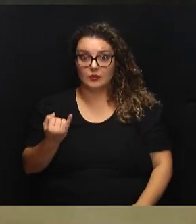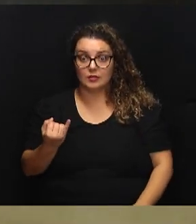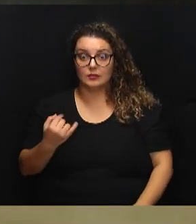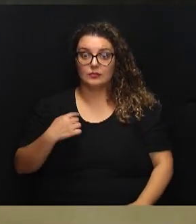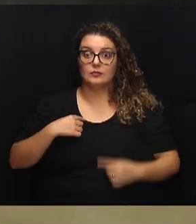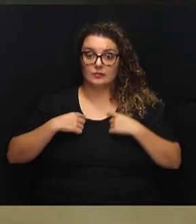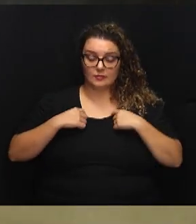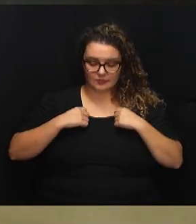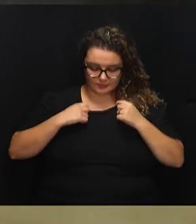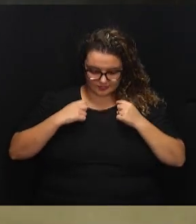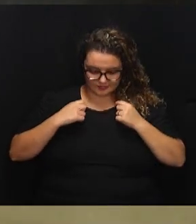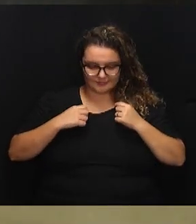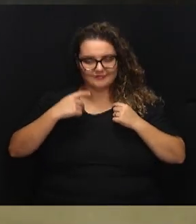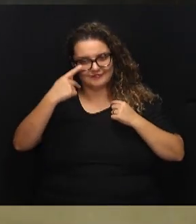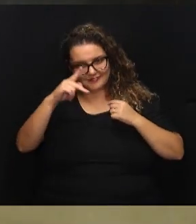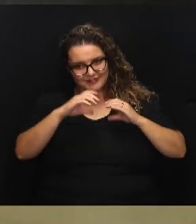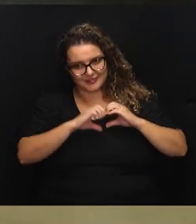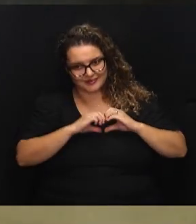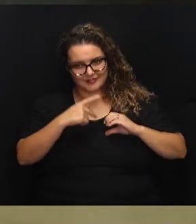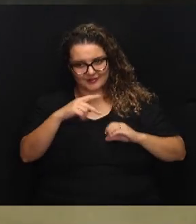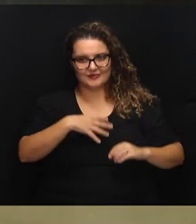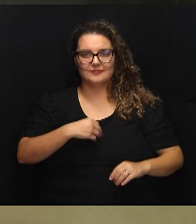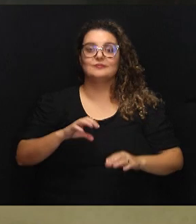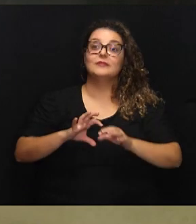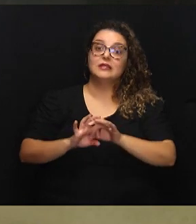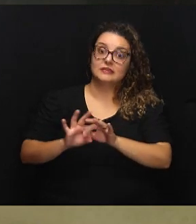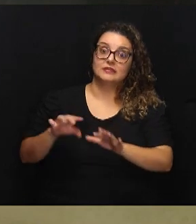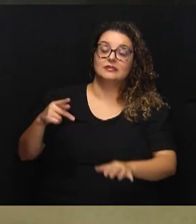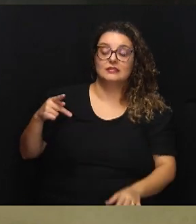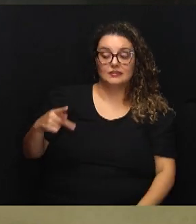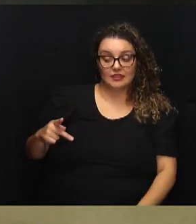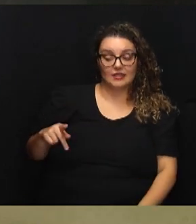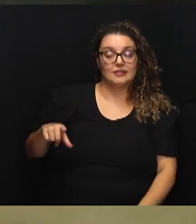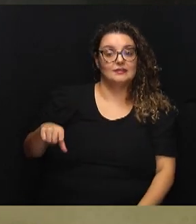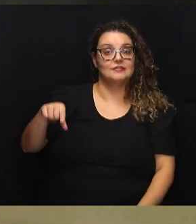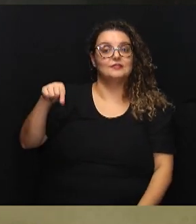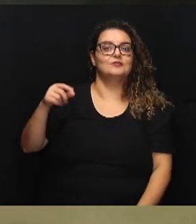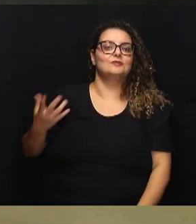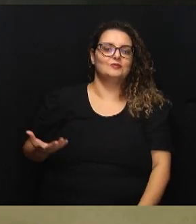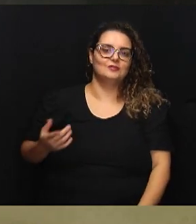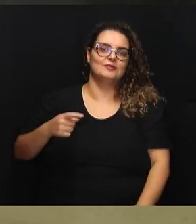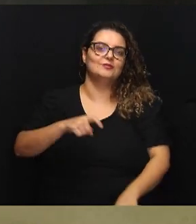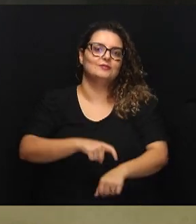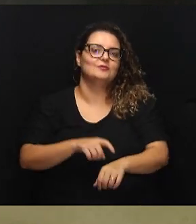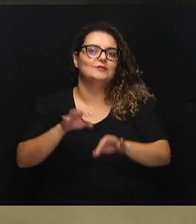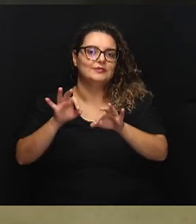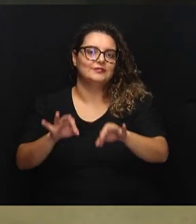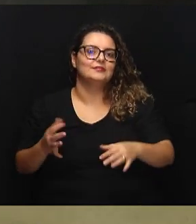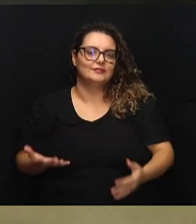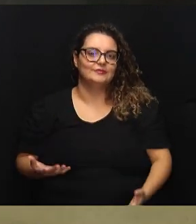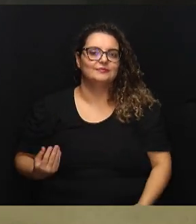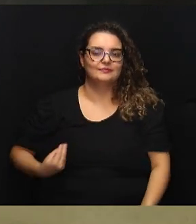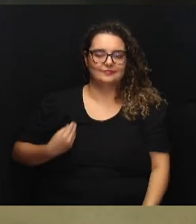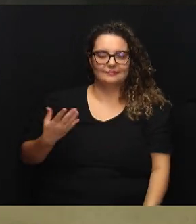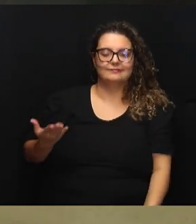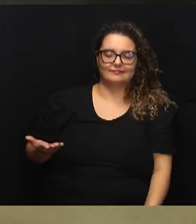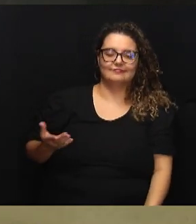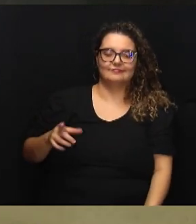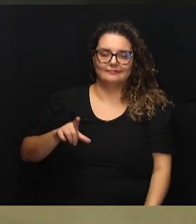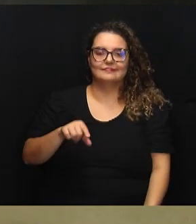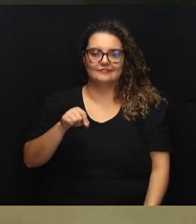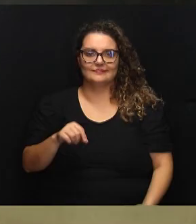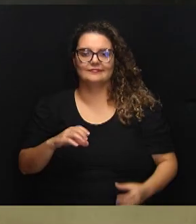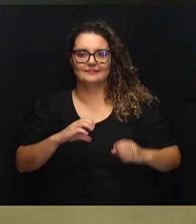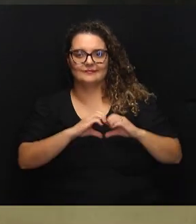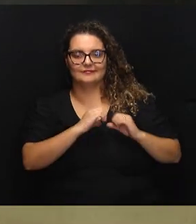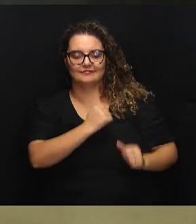camisa do seu coração para o seu filho, mas que deixe ele depois, quando ele estiver no momento assertivo da vidinha dele, escolher o time do